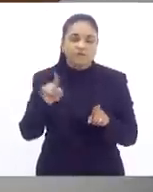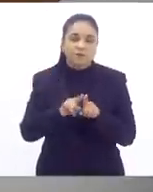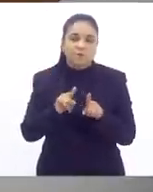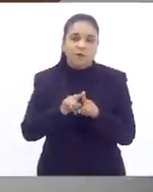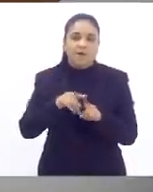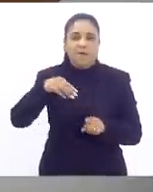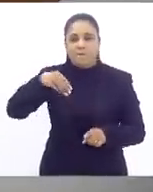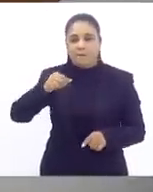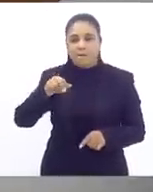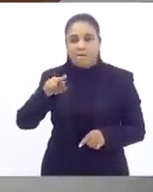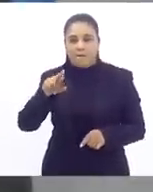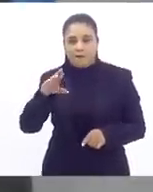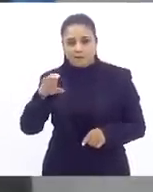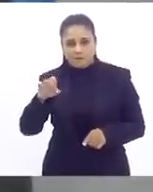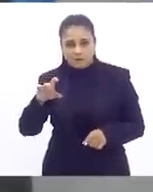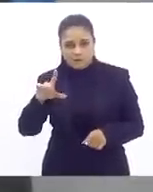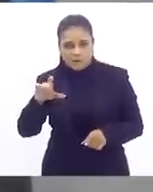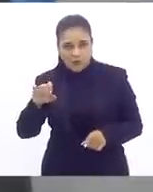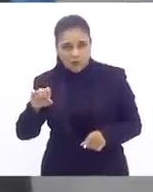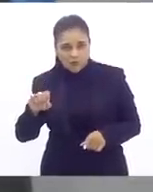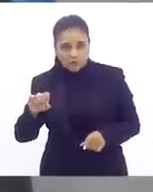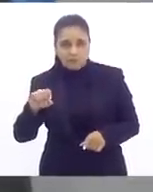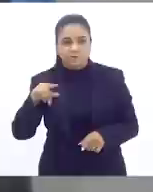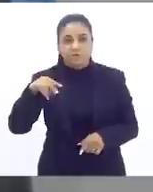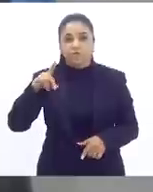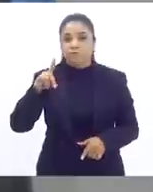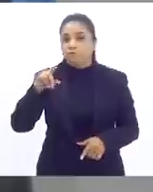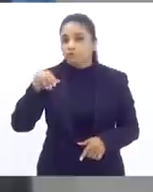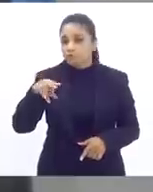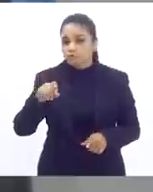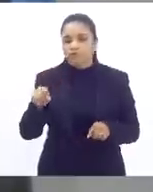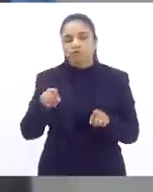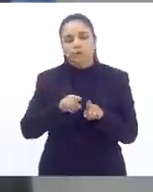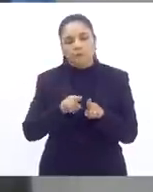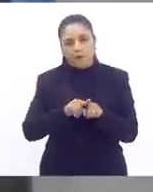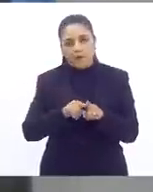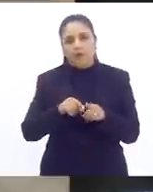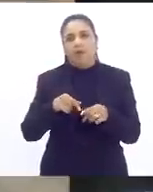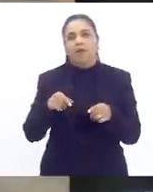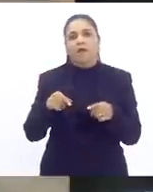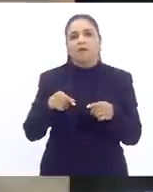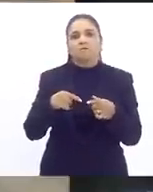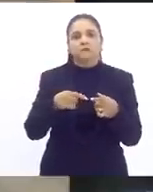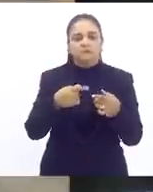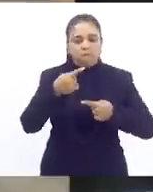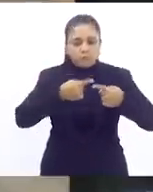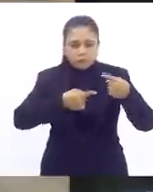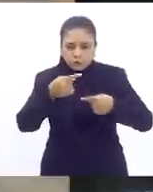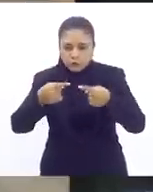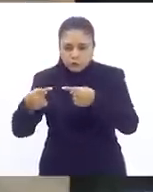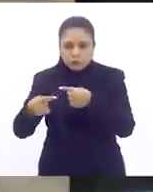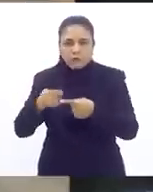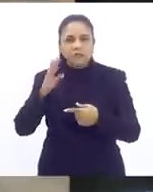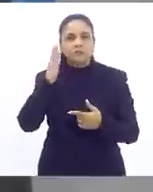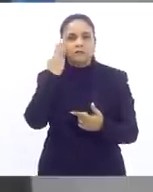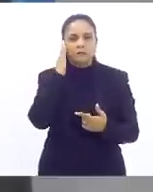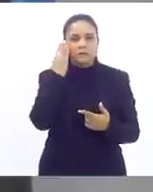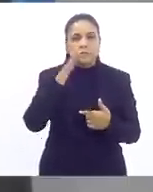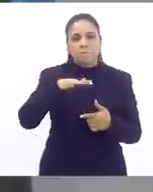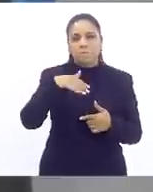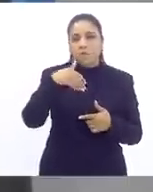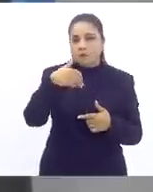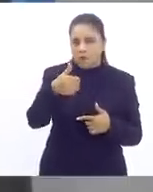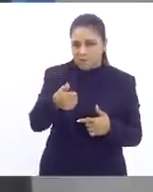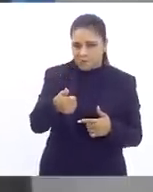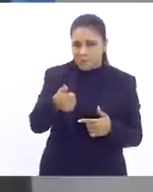Marcelo Dino também que estava aqui conosco pra gente entender melhor a magnitude desses problemas pode chamar também o SOS